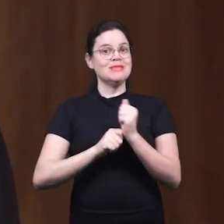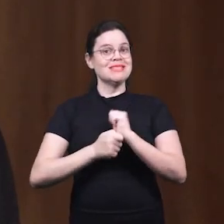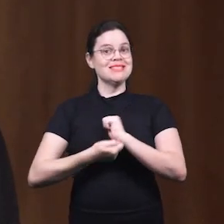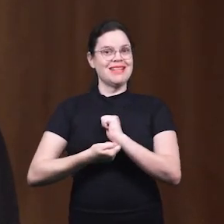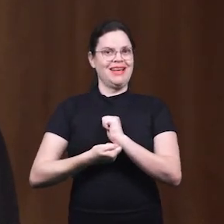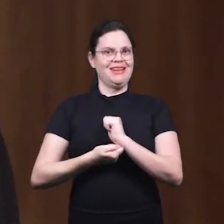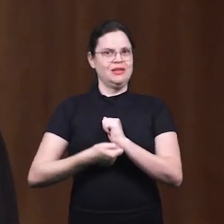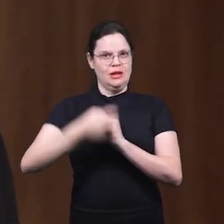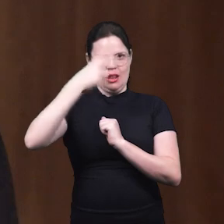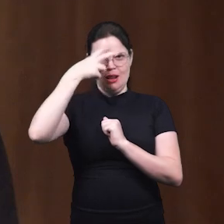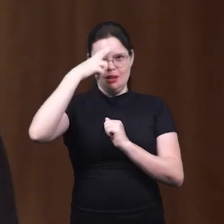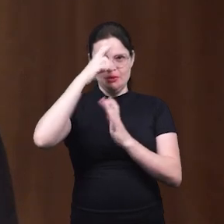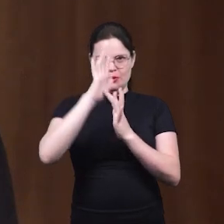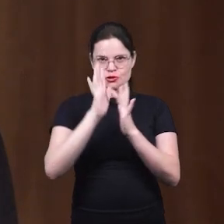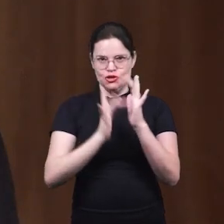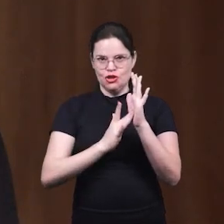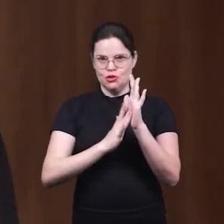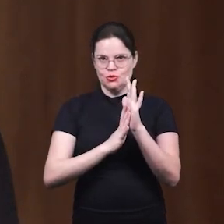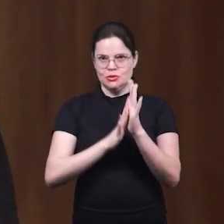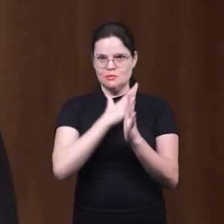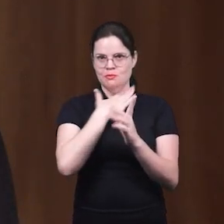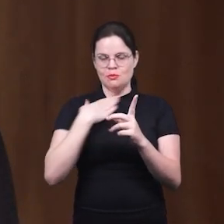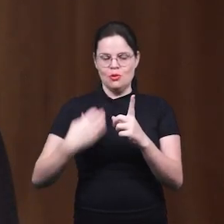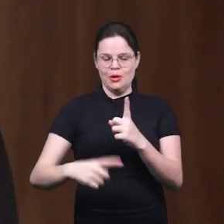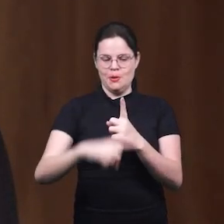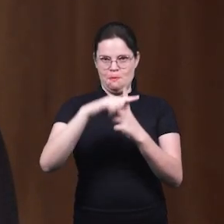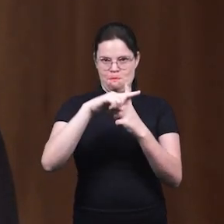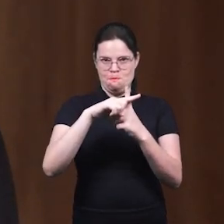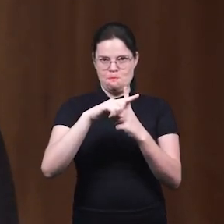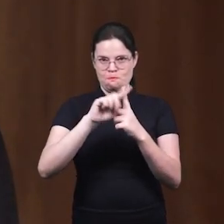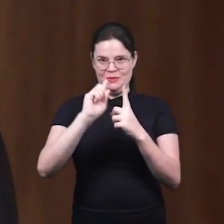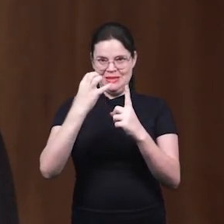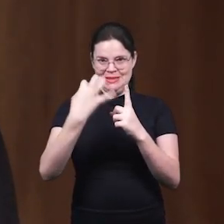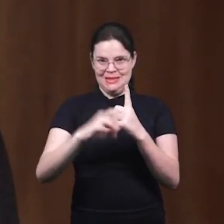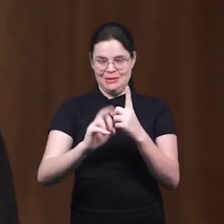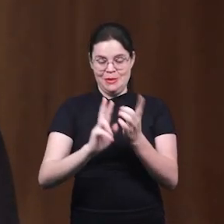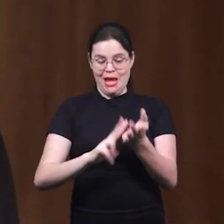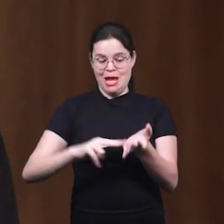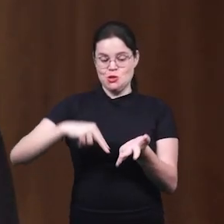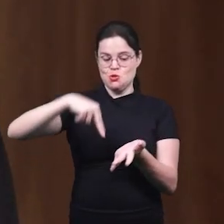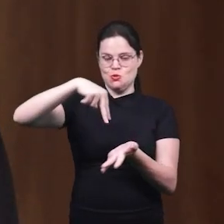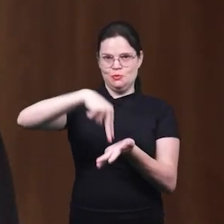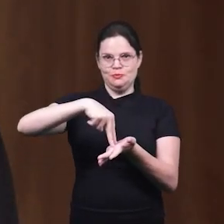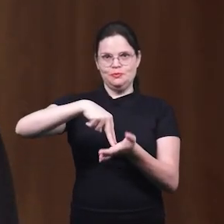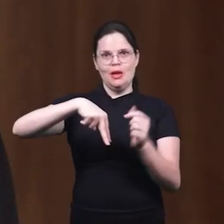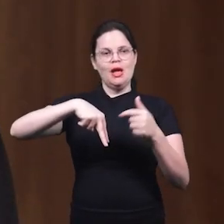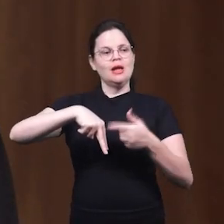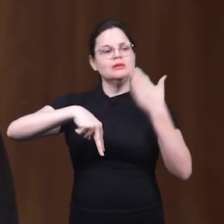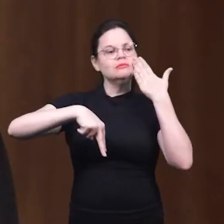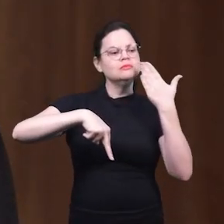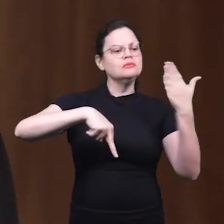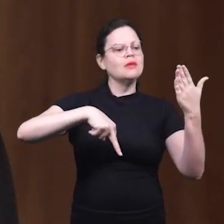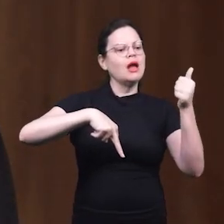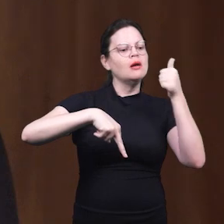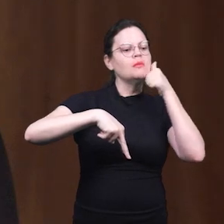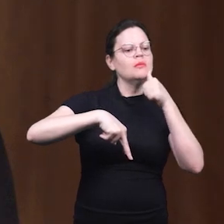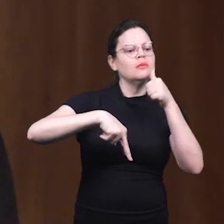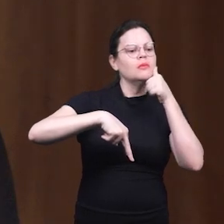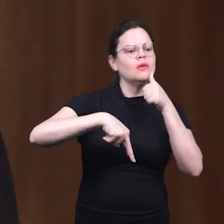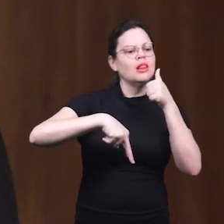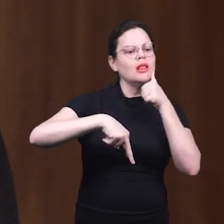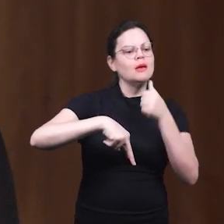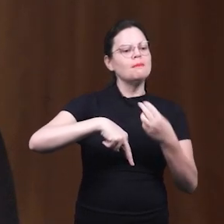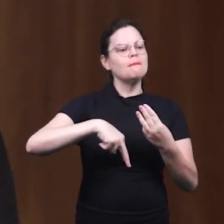Jesus ressuscitou, ele se revelou a Maria, aos 2 discípulos no caminho de Emaús,